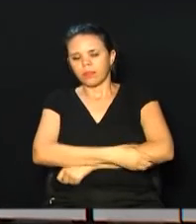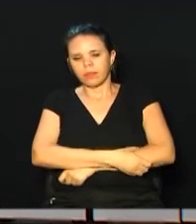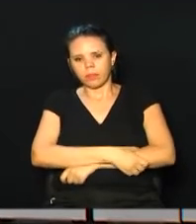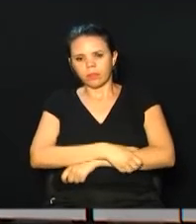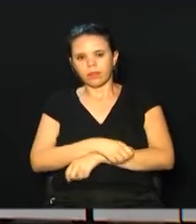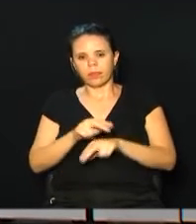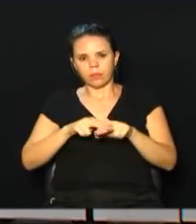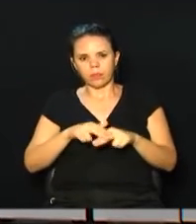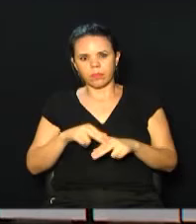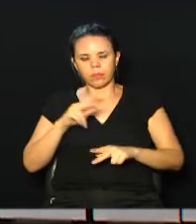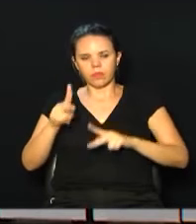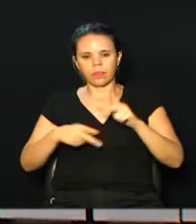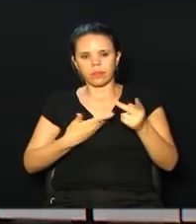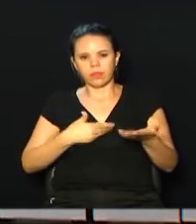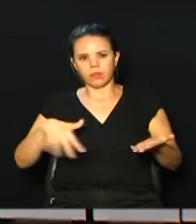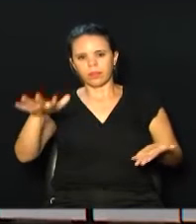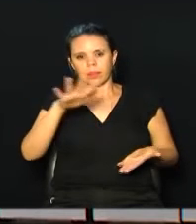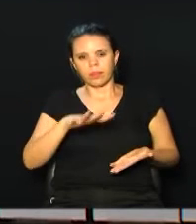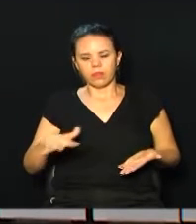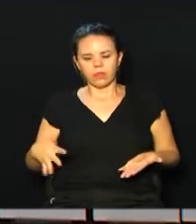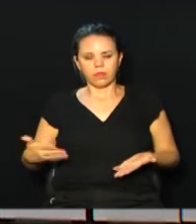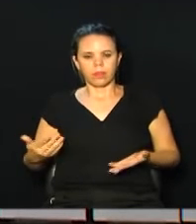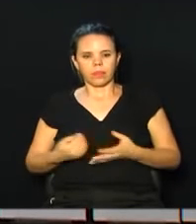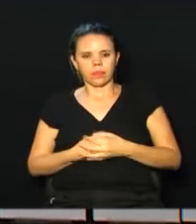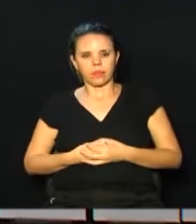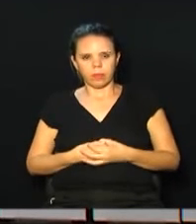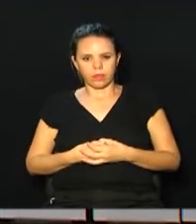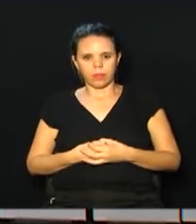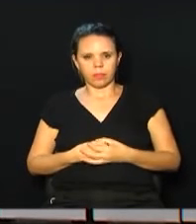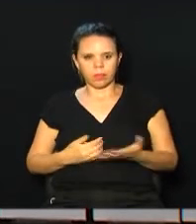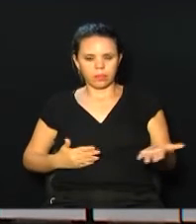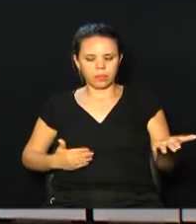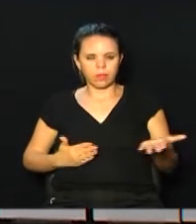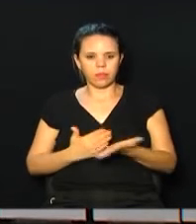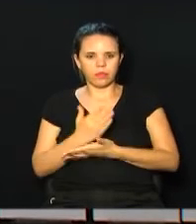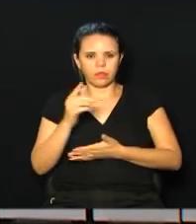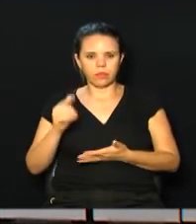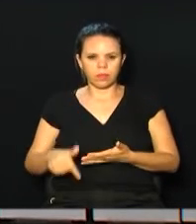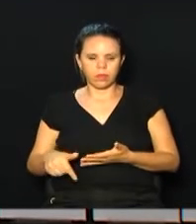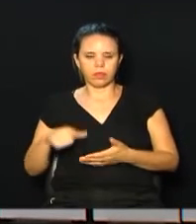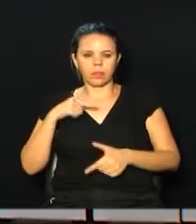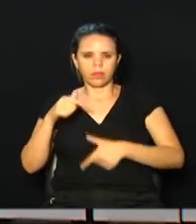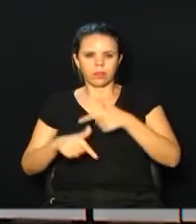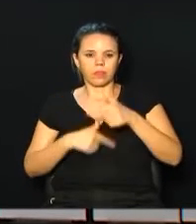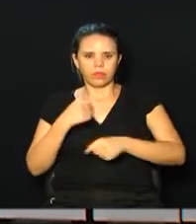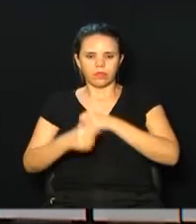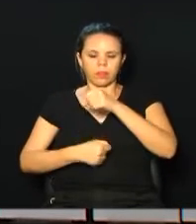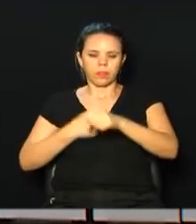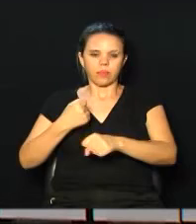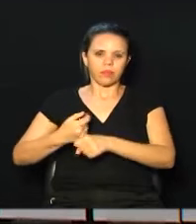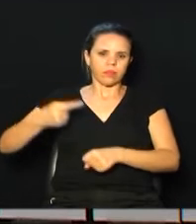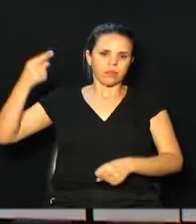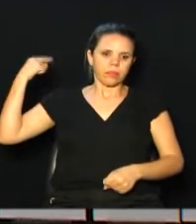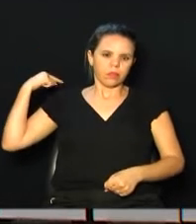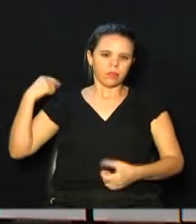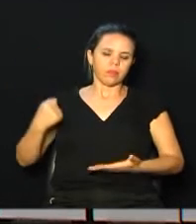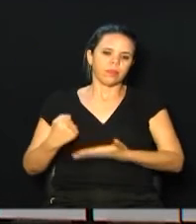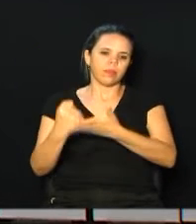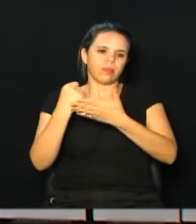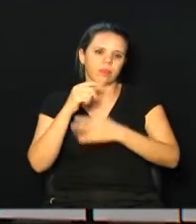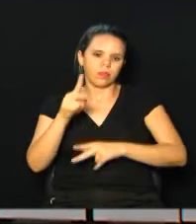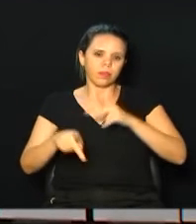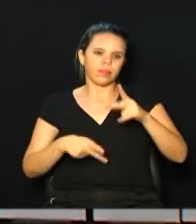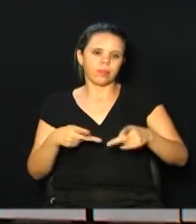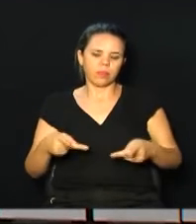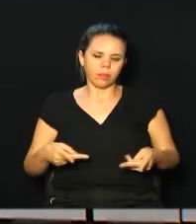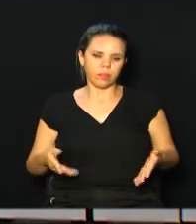em nome de todos os colegas aqui, as colegas, nós aprovamos aqui, estamos trabalhando no ano passado para ajudar essas pessoas,